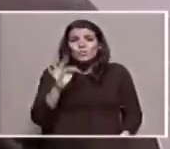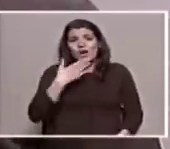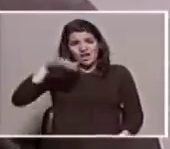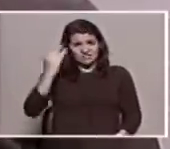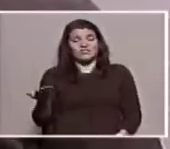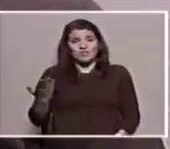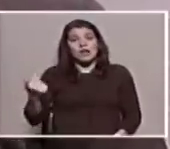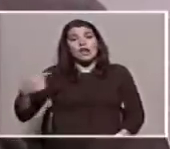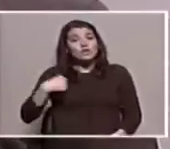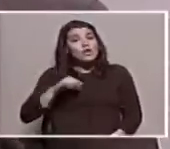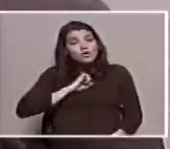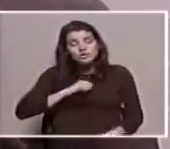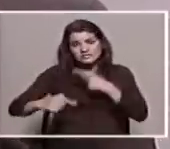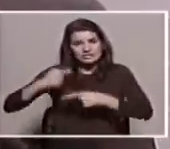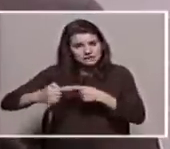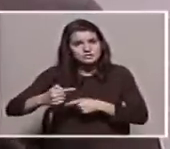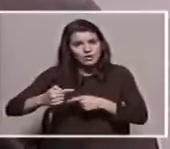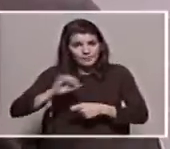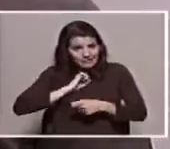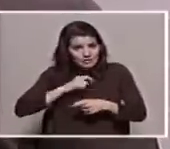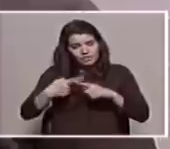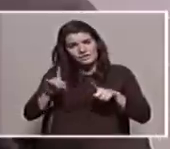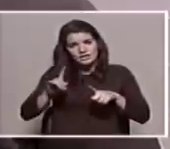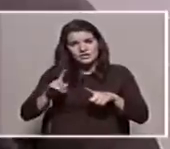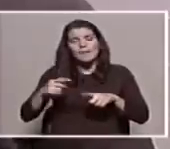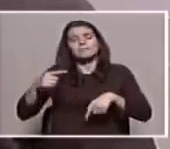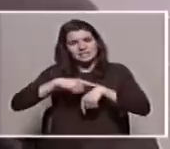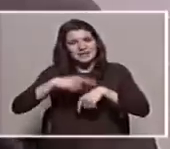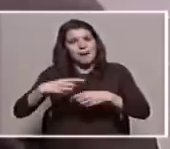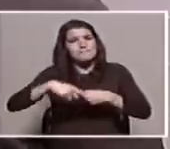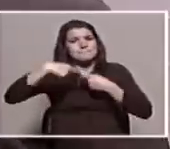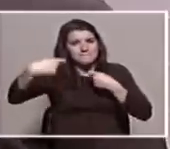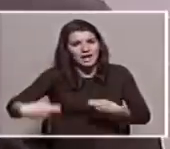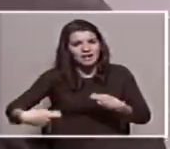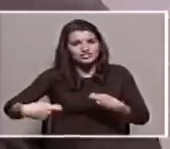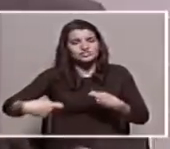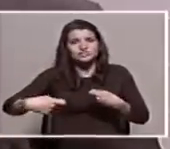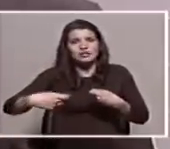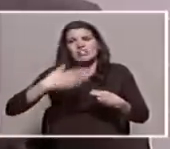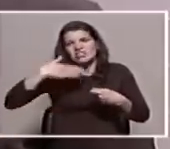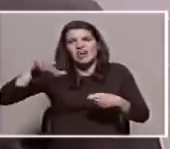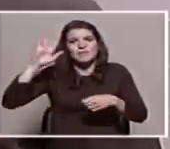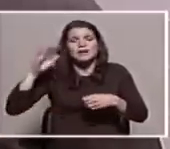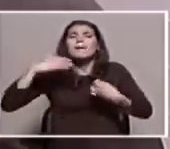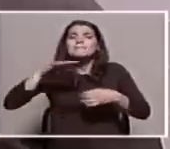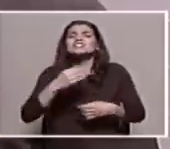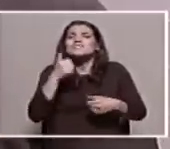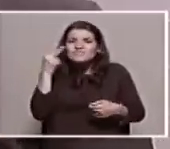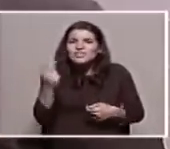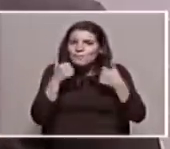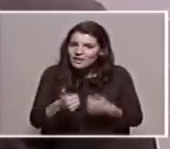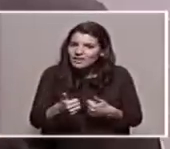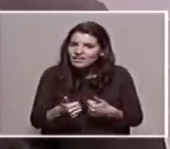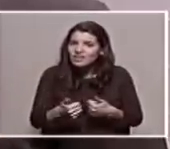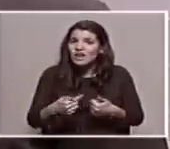Vai envelhecer Sem dúvida vai durar vamos durar mais tempo mas até que ponto é que essa essa duração é saudável somos